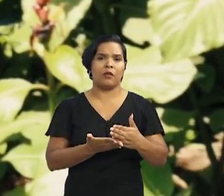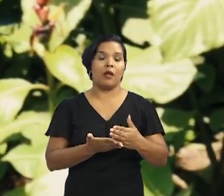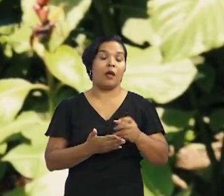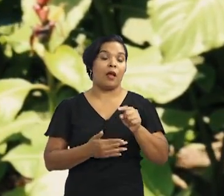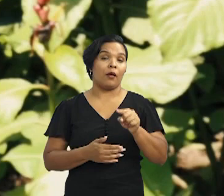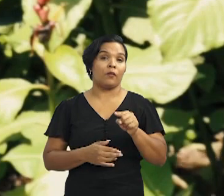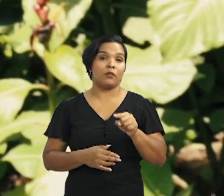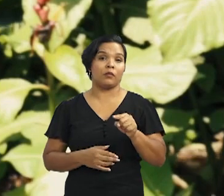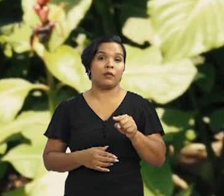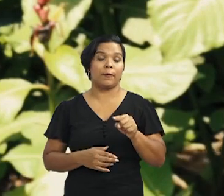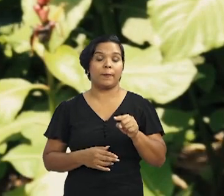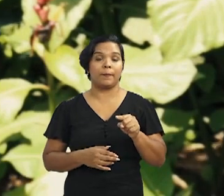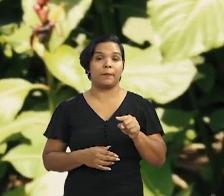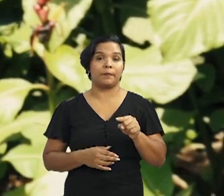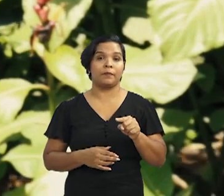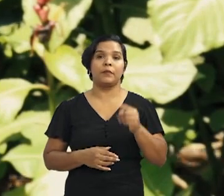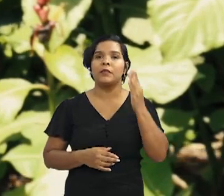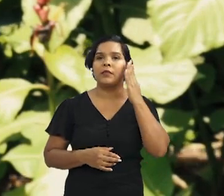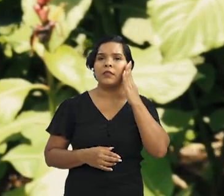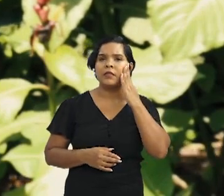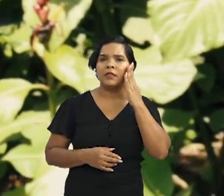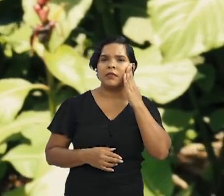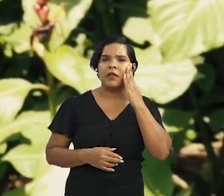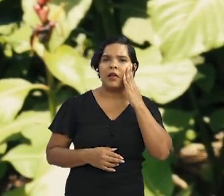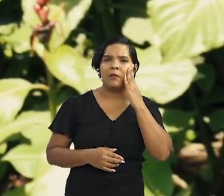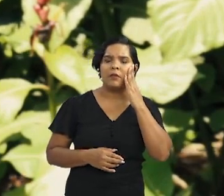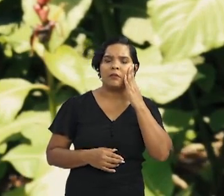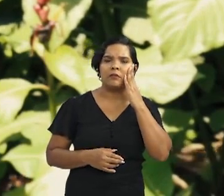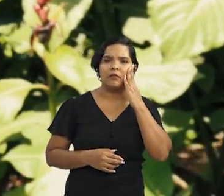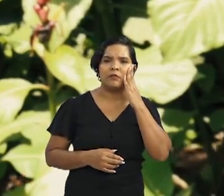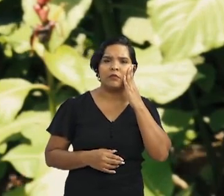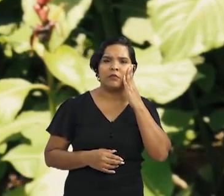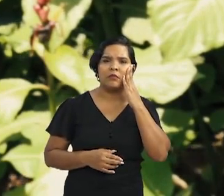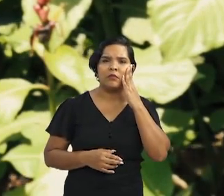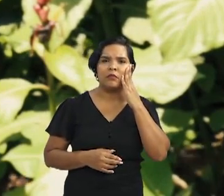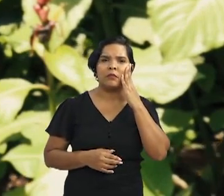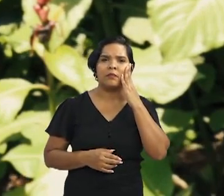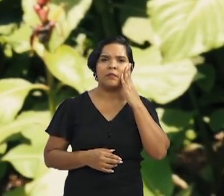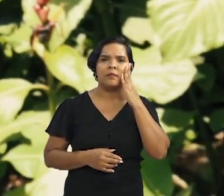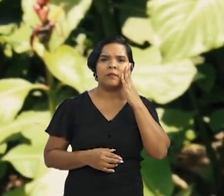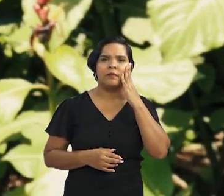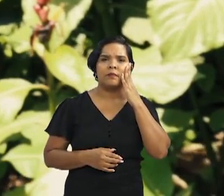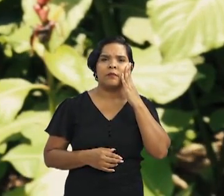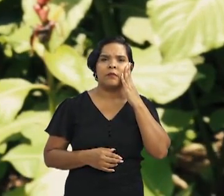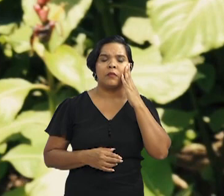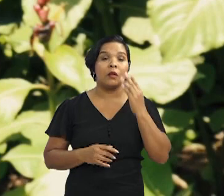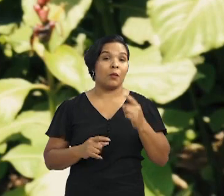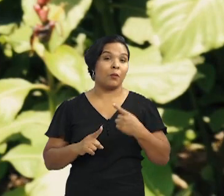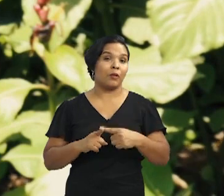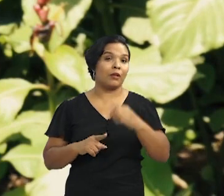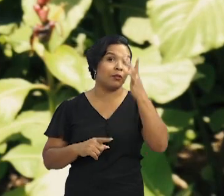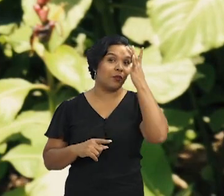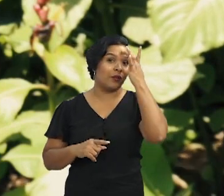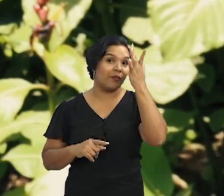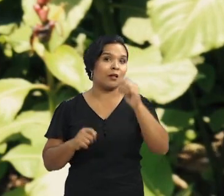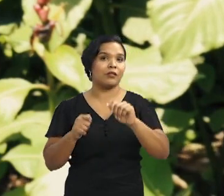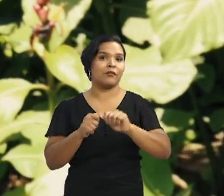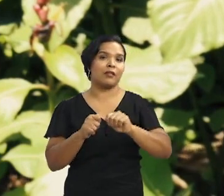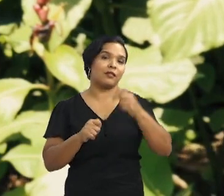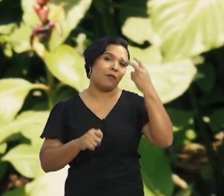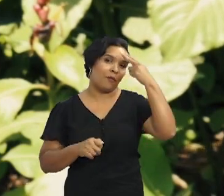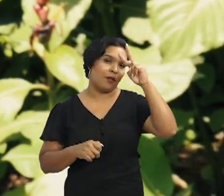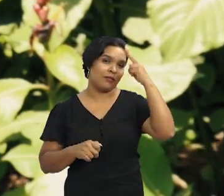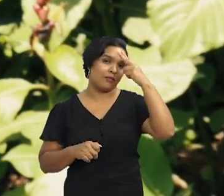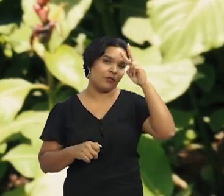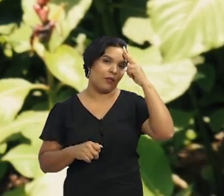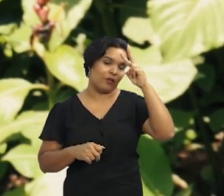uma história, aí você sabe o desvio das coisas. Porque